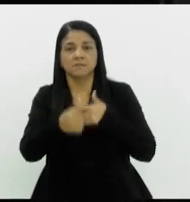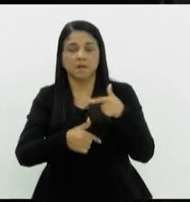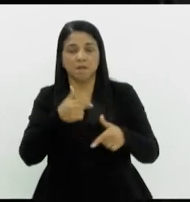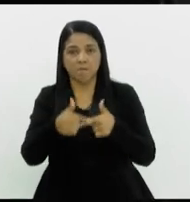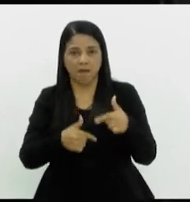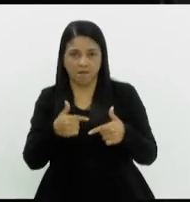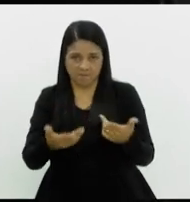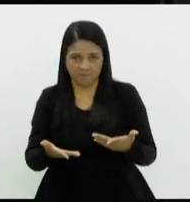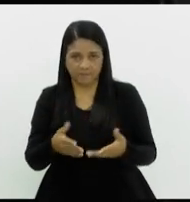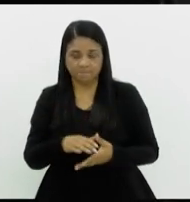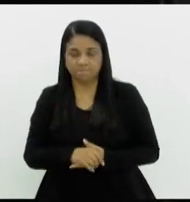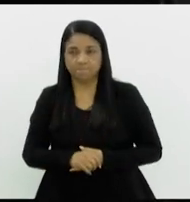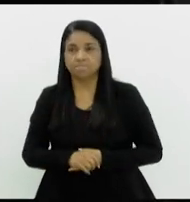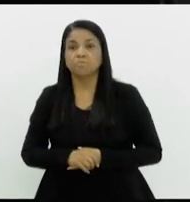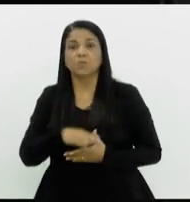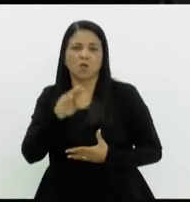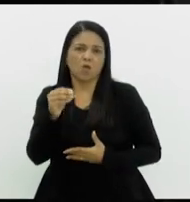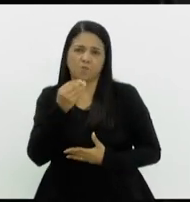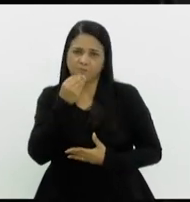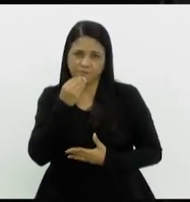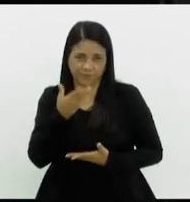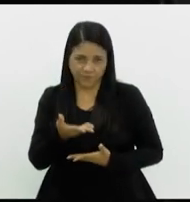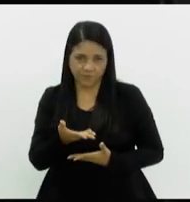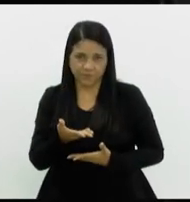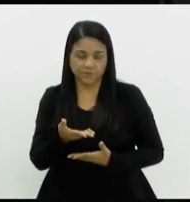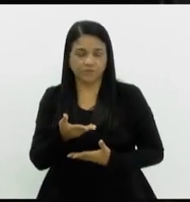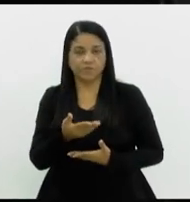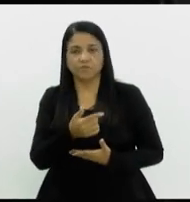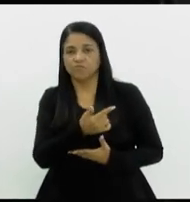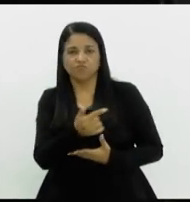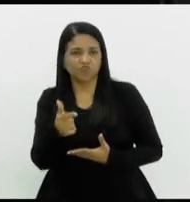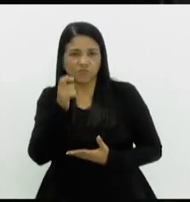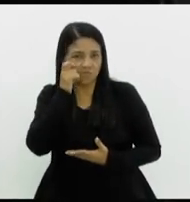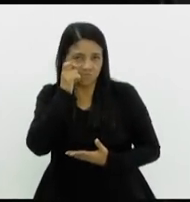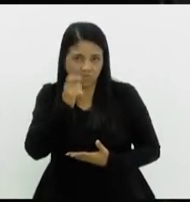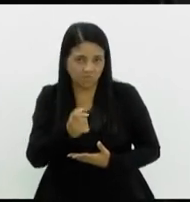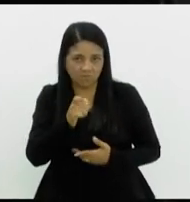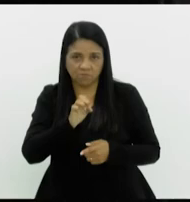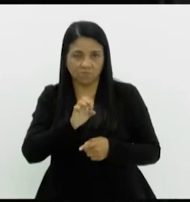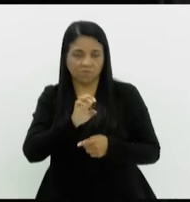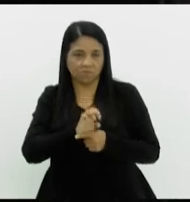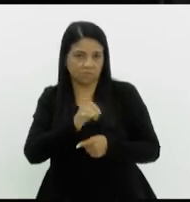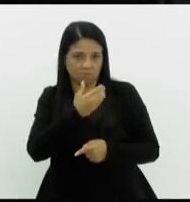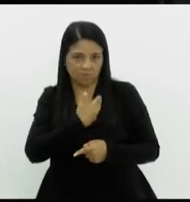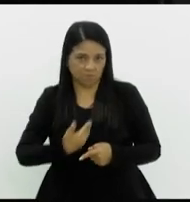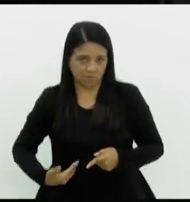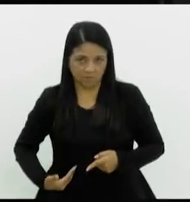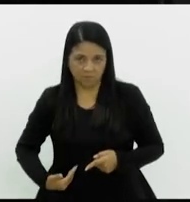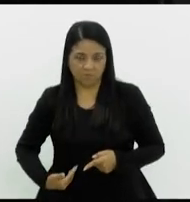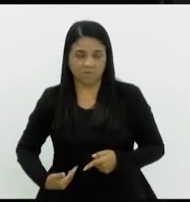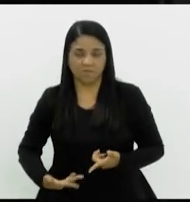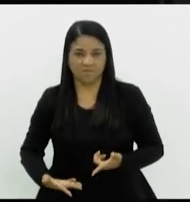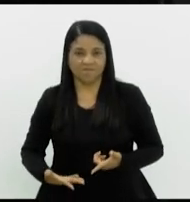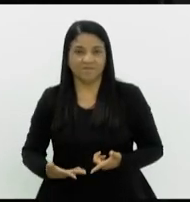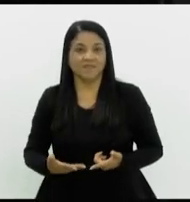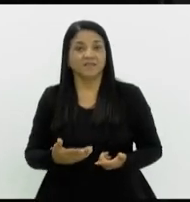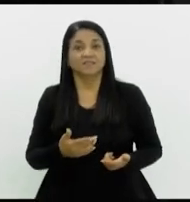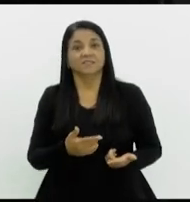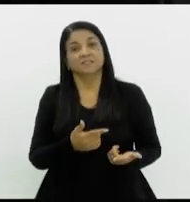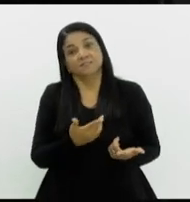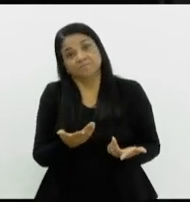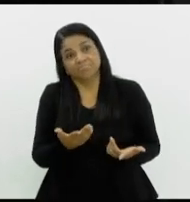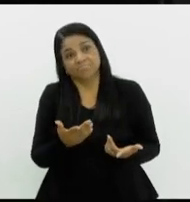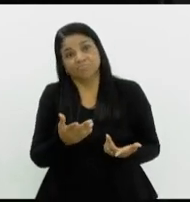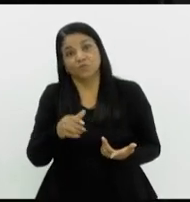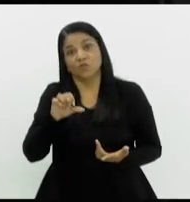e eficaz. E é óbvio, a gente sabe que não há interesse do governo do Estado nisso, senão não teria tirado mais